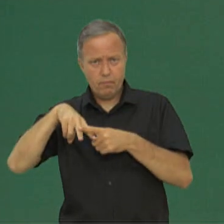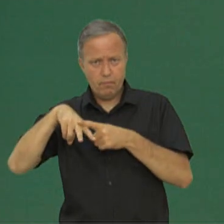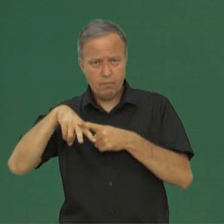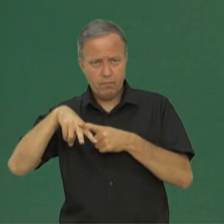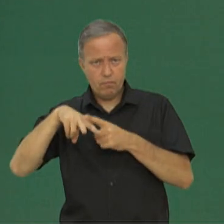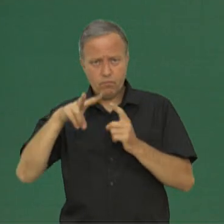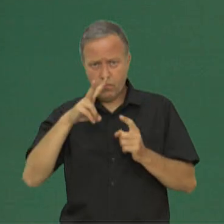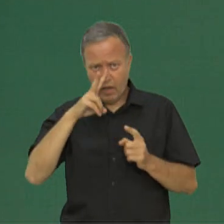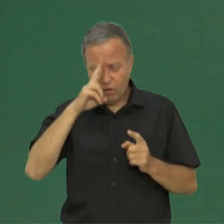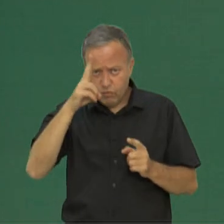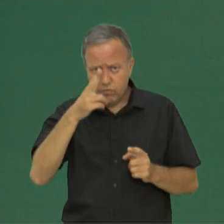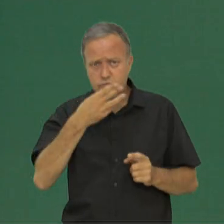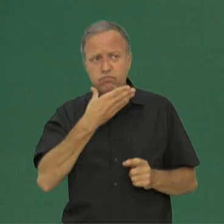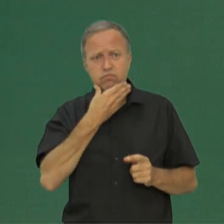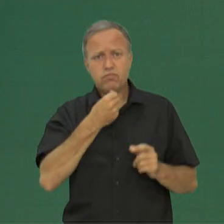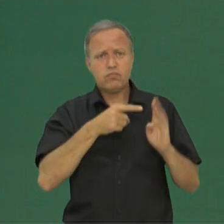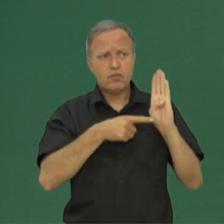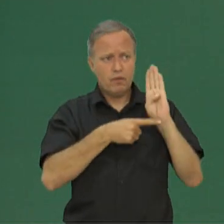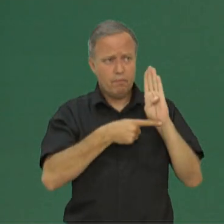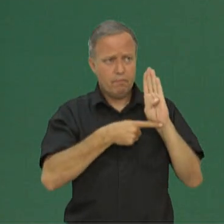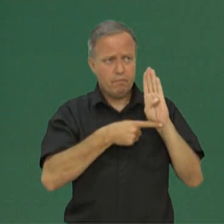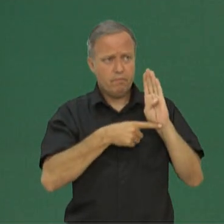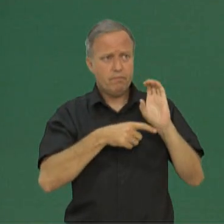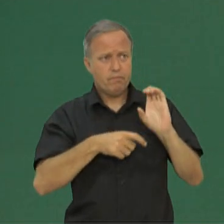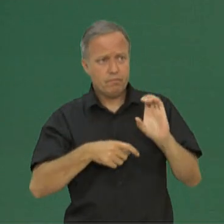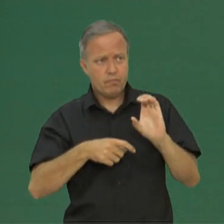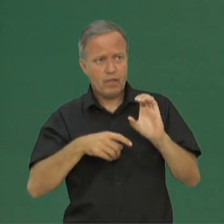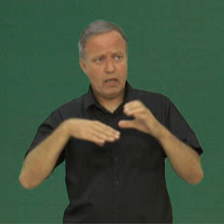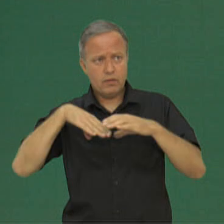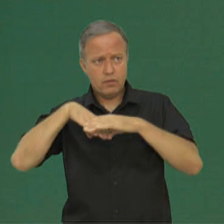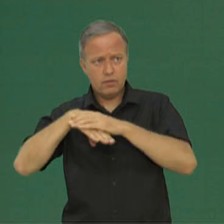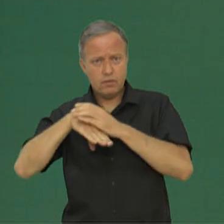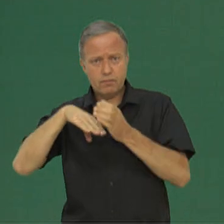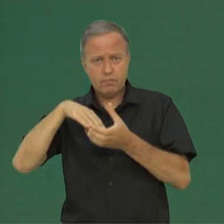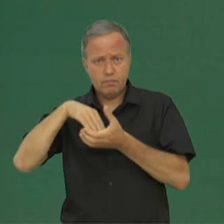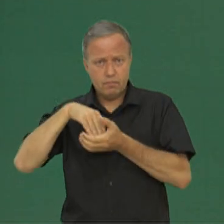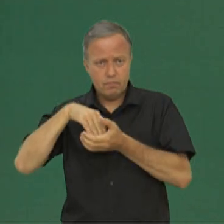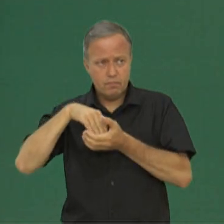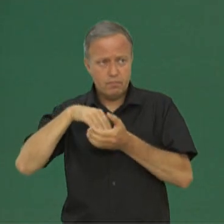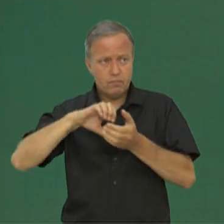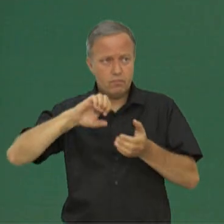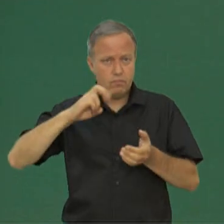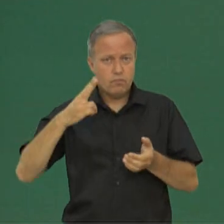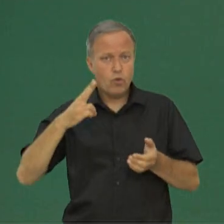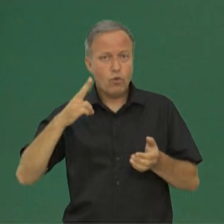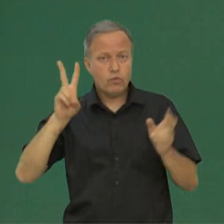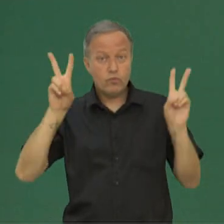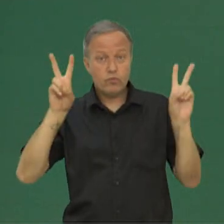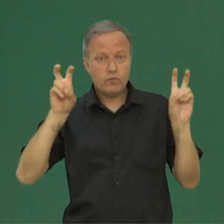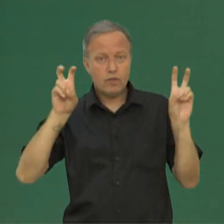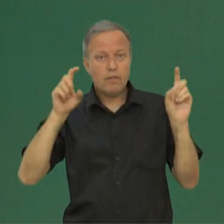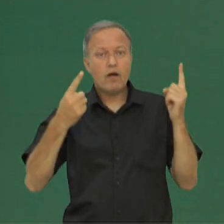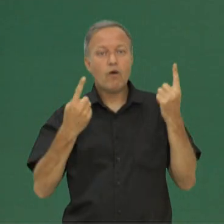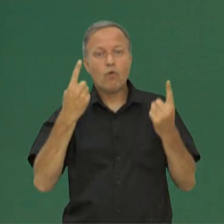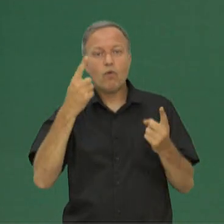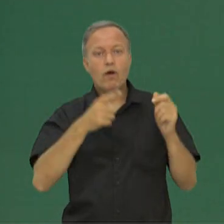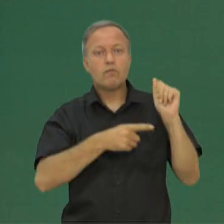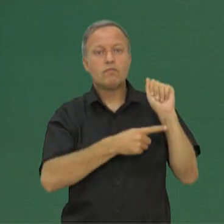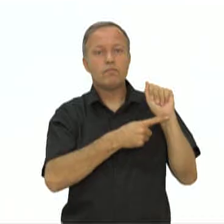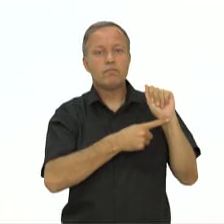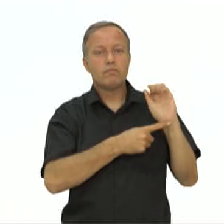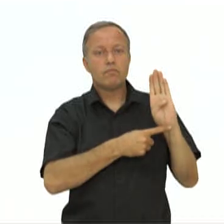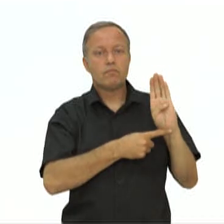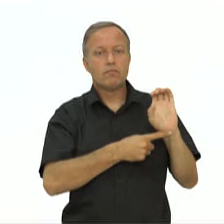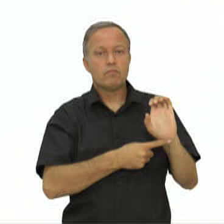do bailarino. C, a sapatilha de ponta. D, as temáticas abordadas. Mais um tempinho para vocês resolverem e eu